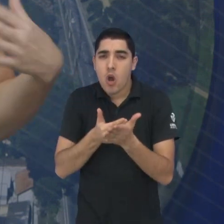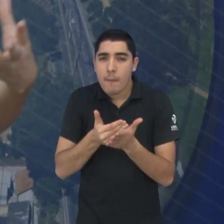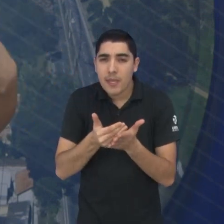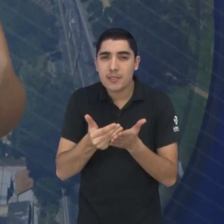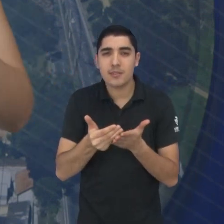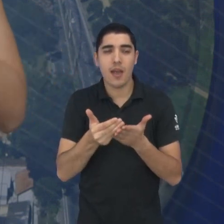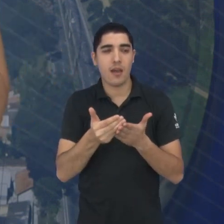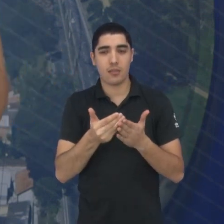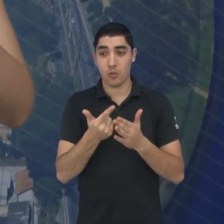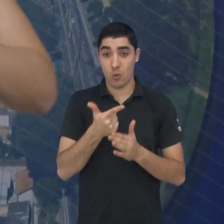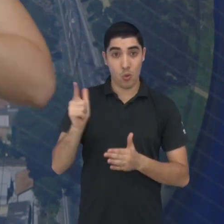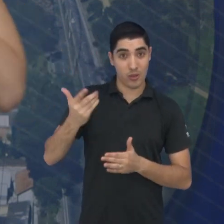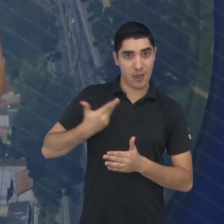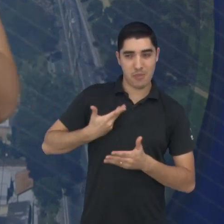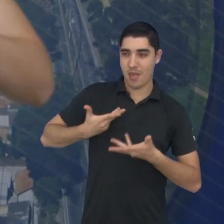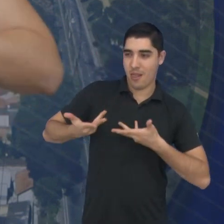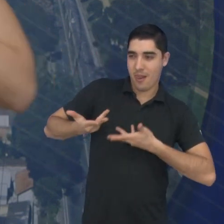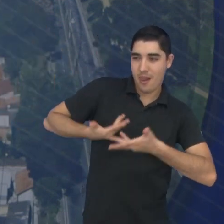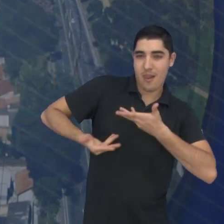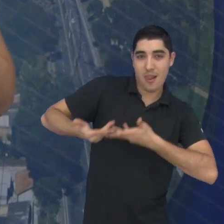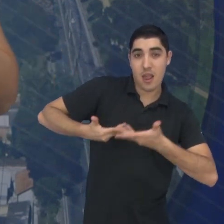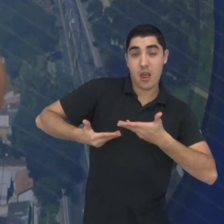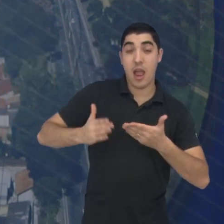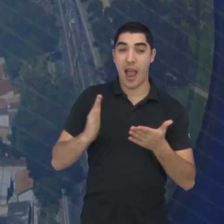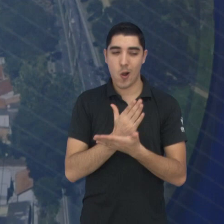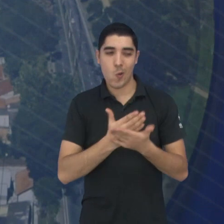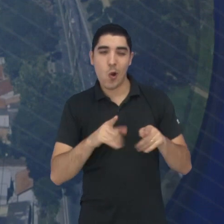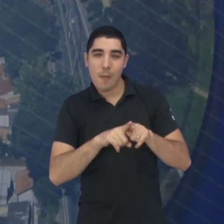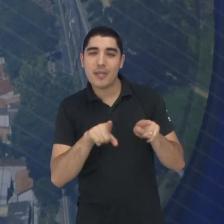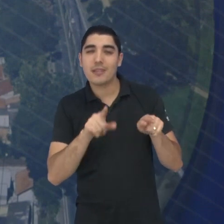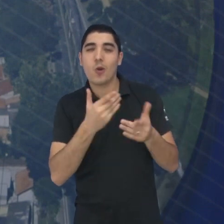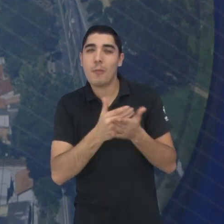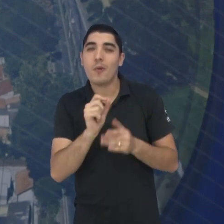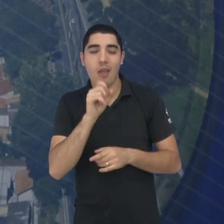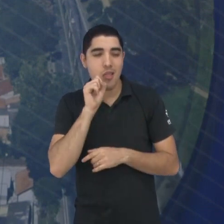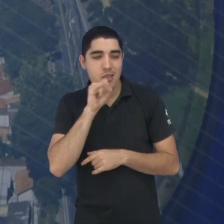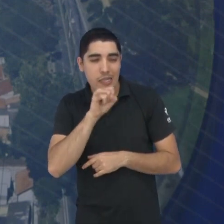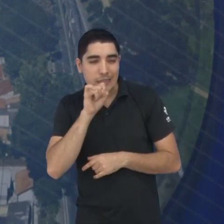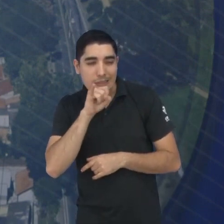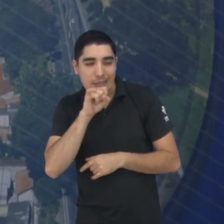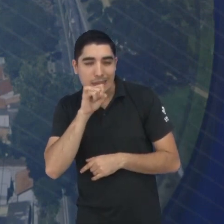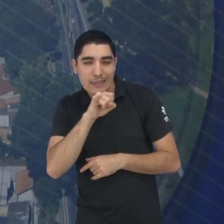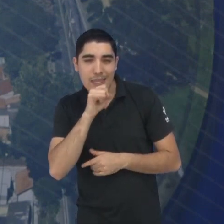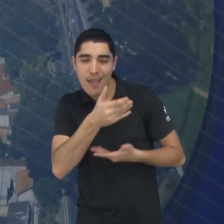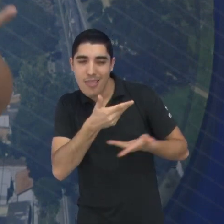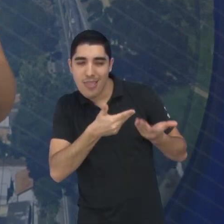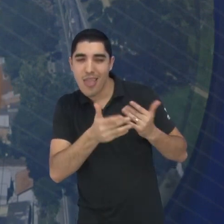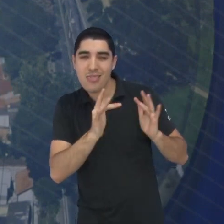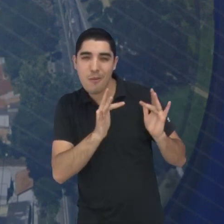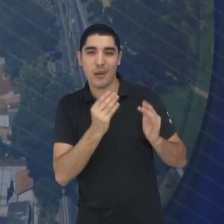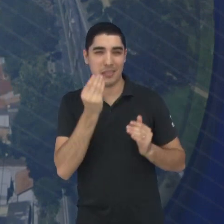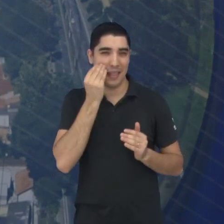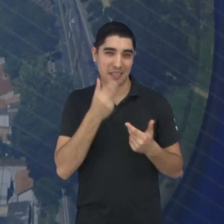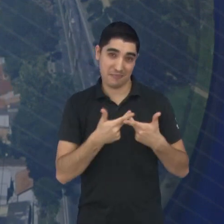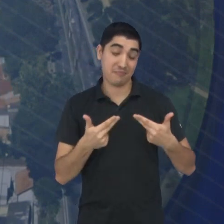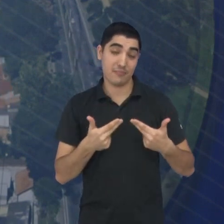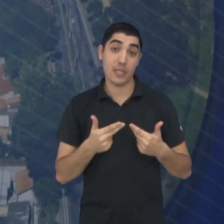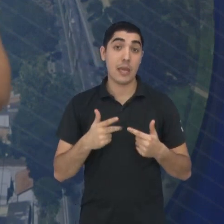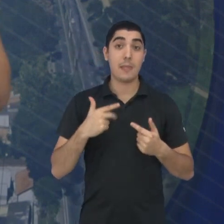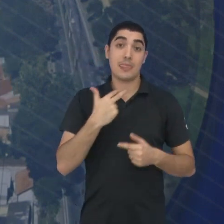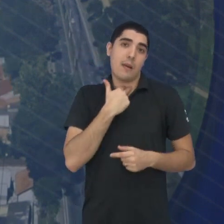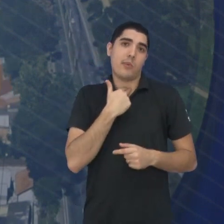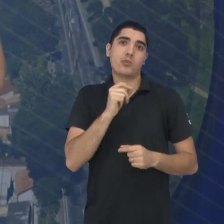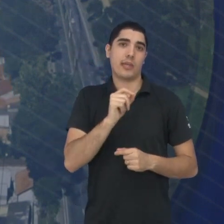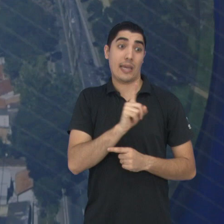com colegas, muitos estão começando na fase da paquera também, então é difícil você pensar, eu vou proibir totalmente 100% também,